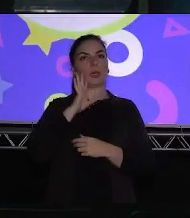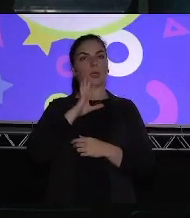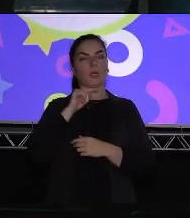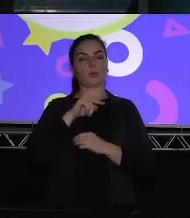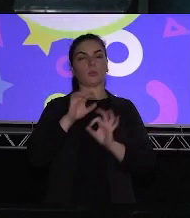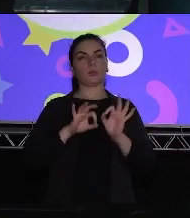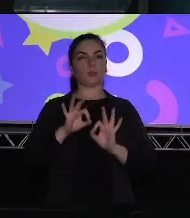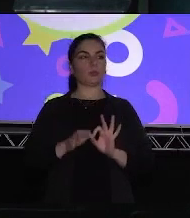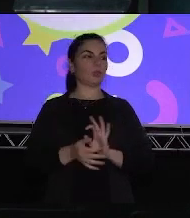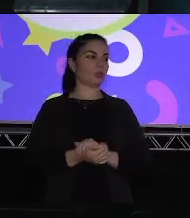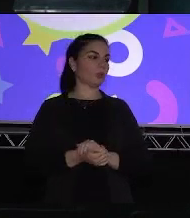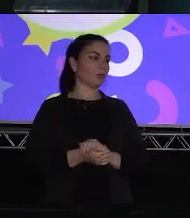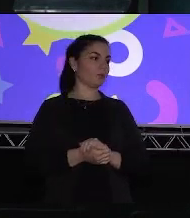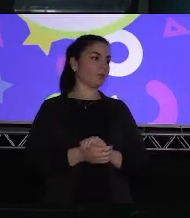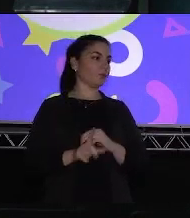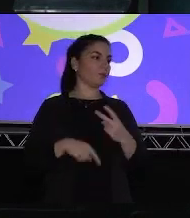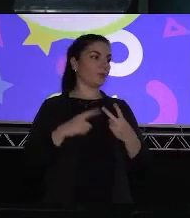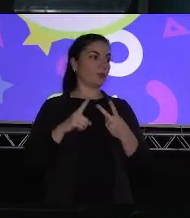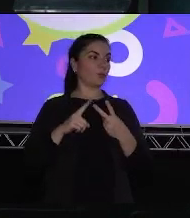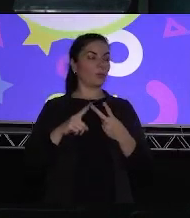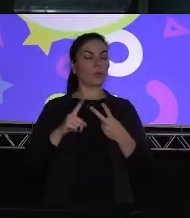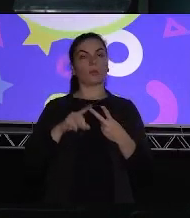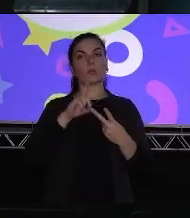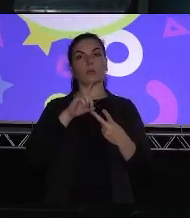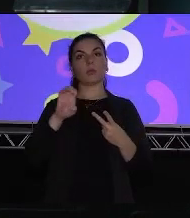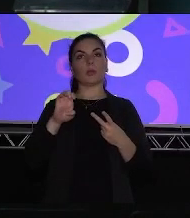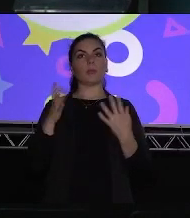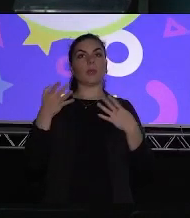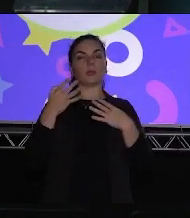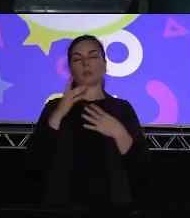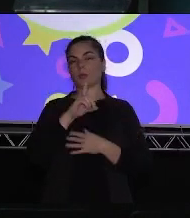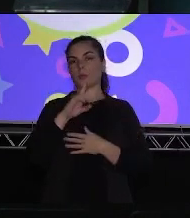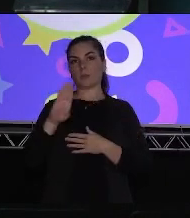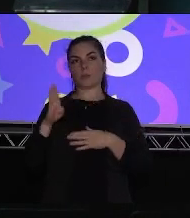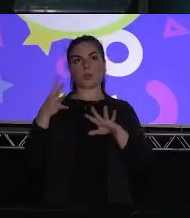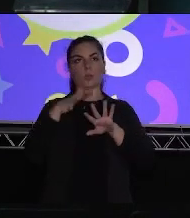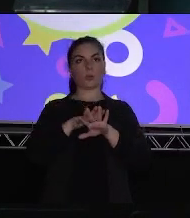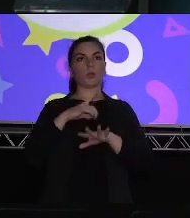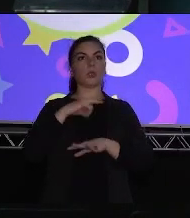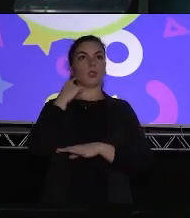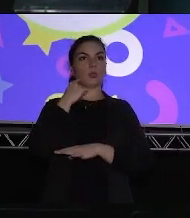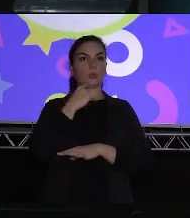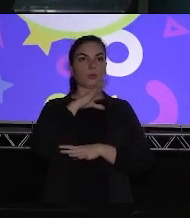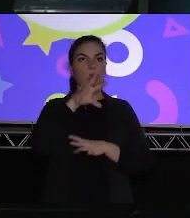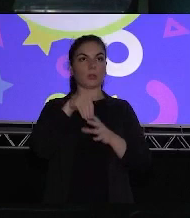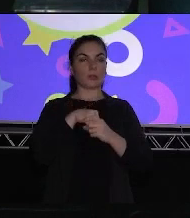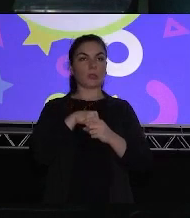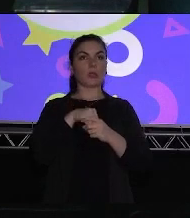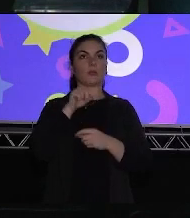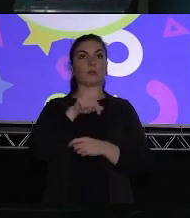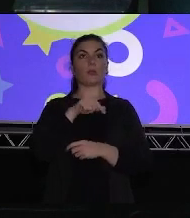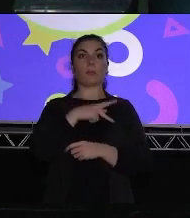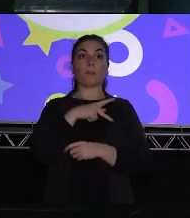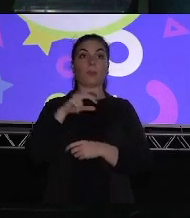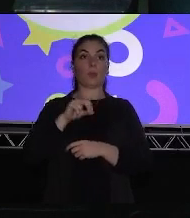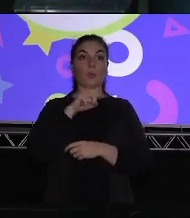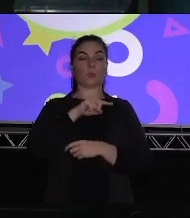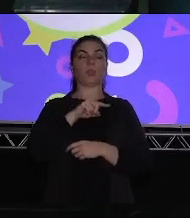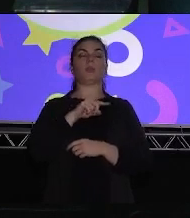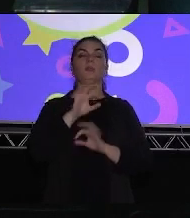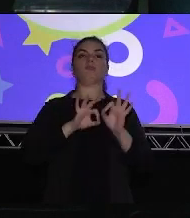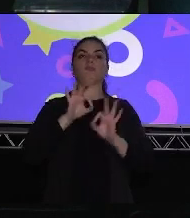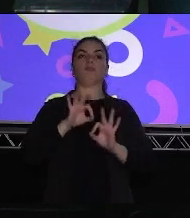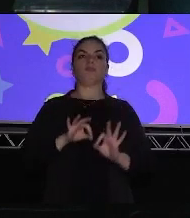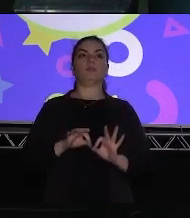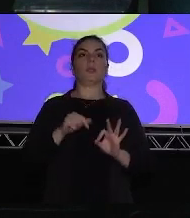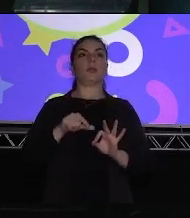projeto. O outro projeto era o DB Inclui. A gente tem pessoas surdas dentro da empresa, elas foram as POs desse projeto. Foi o